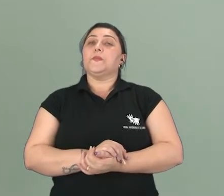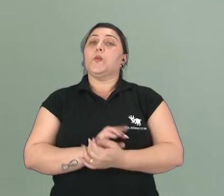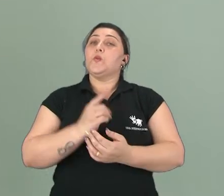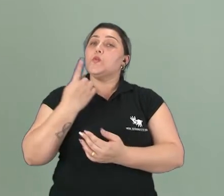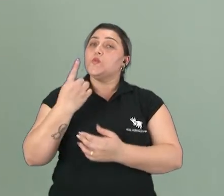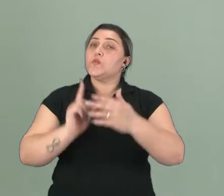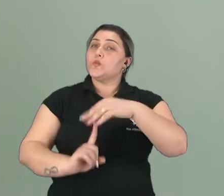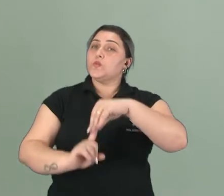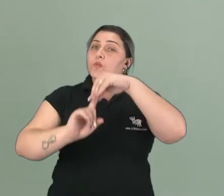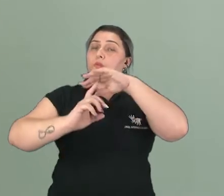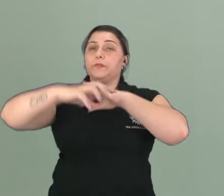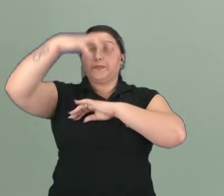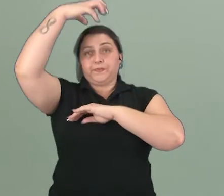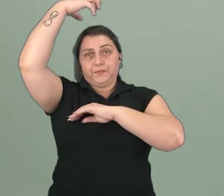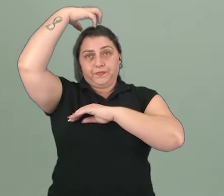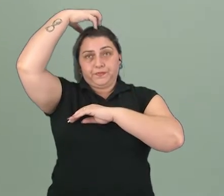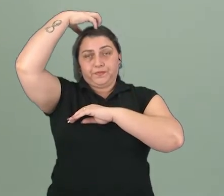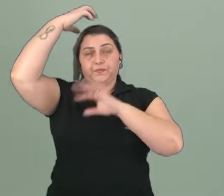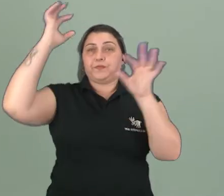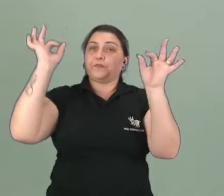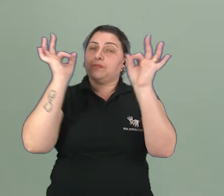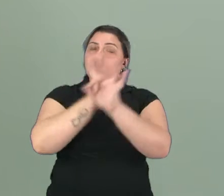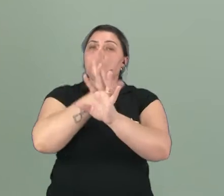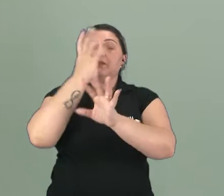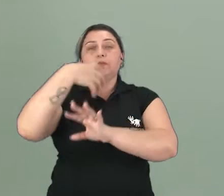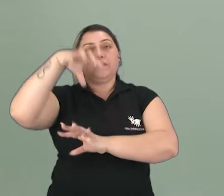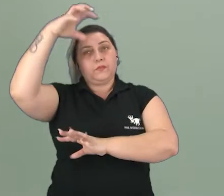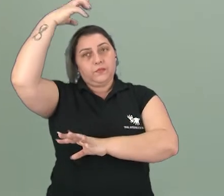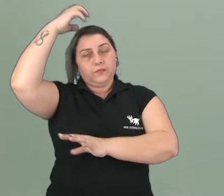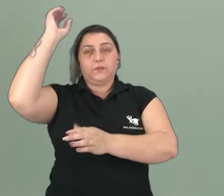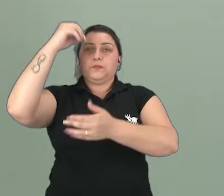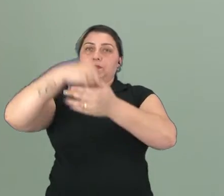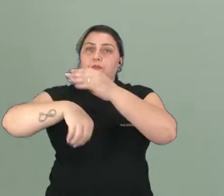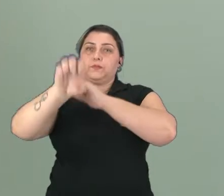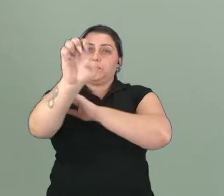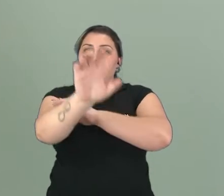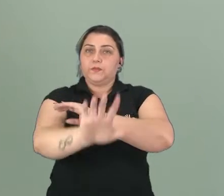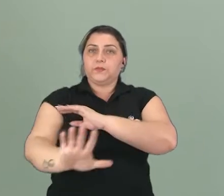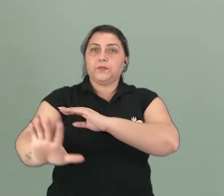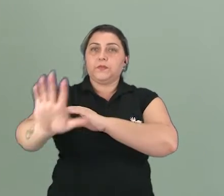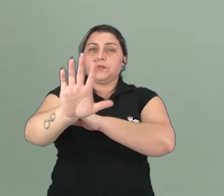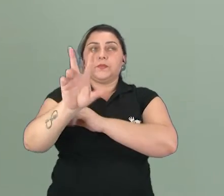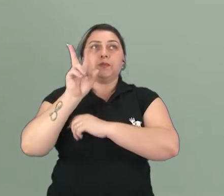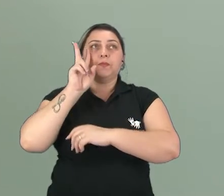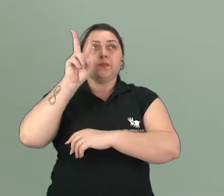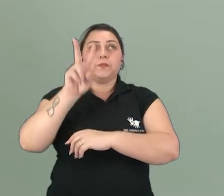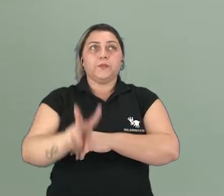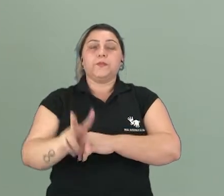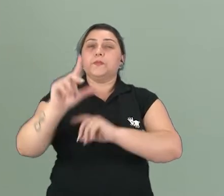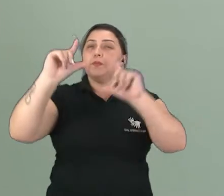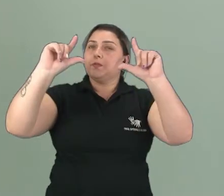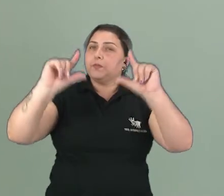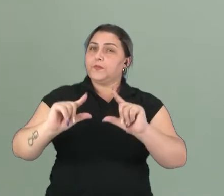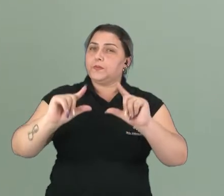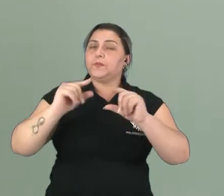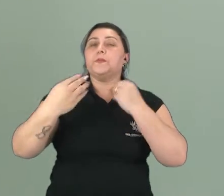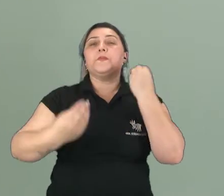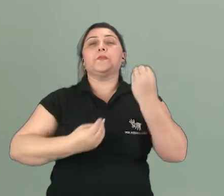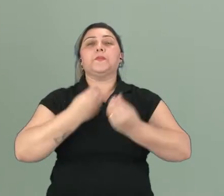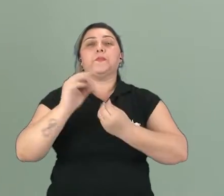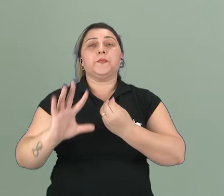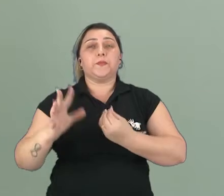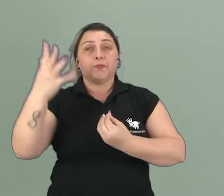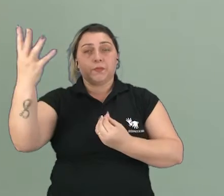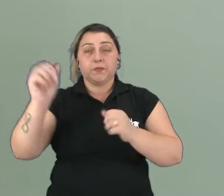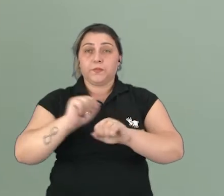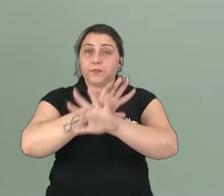um rei. E é aí que se formam as monarquias dentro da Europa. Mas aí a gente vai ver aqui um pouquinho de como esse processo